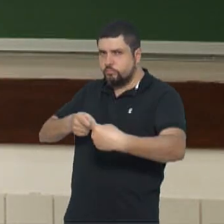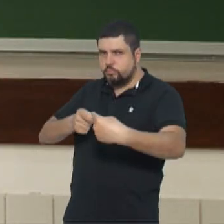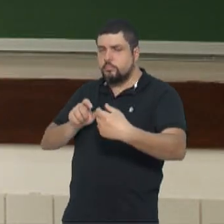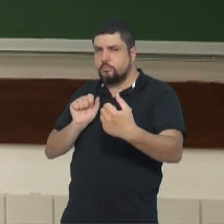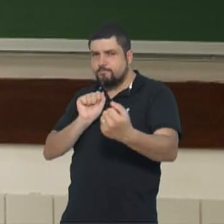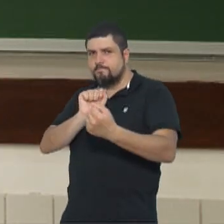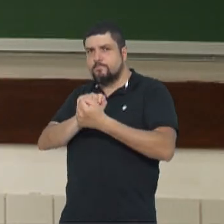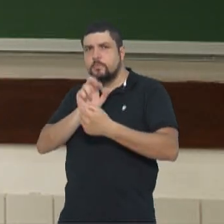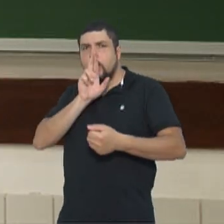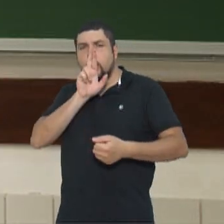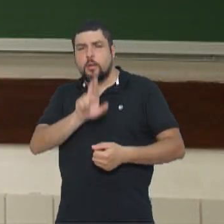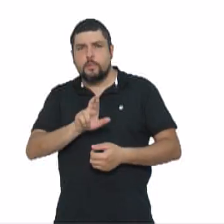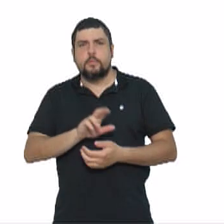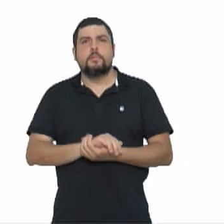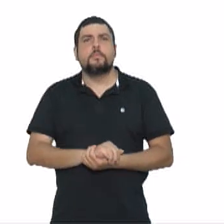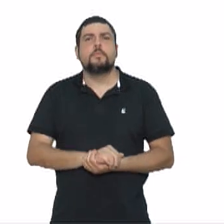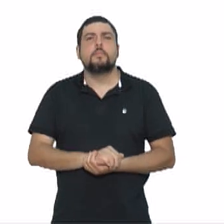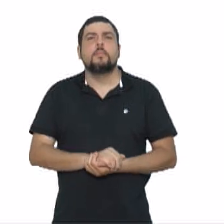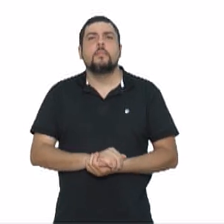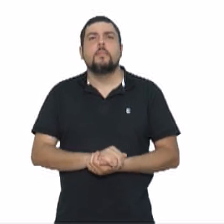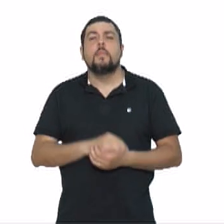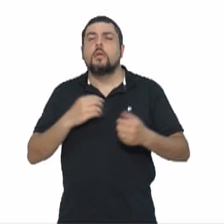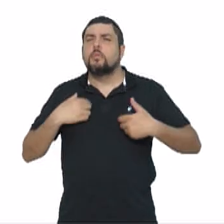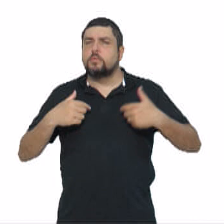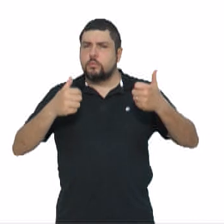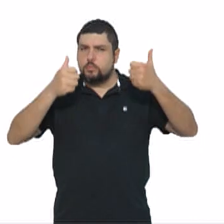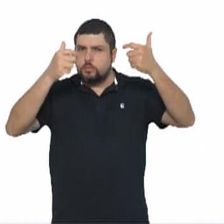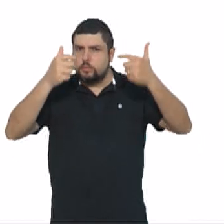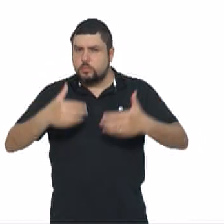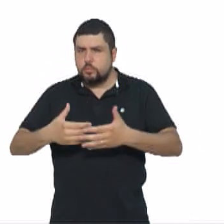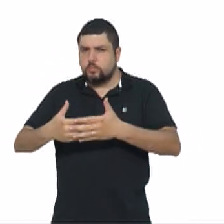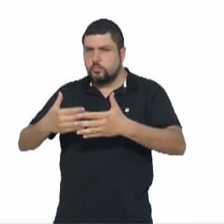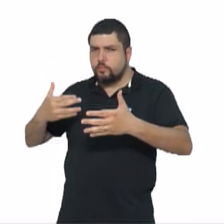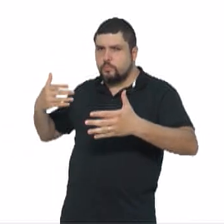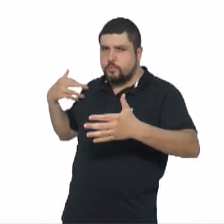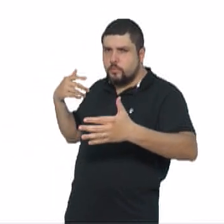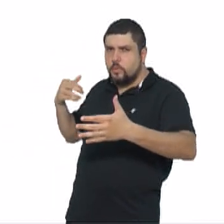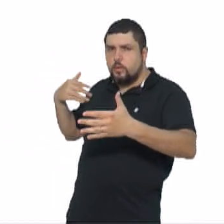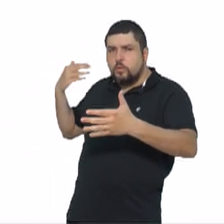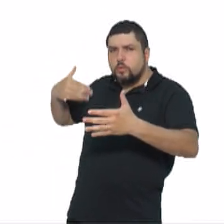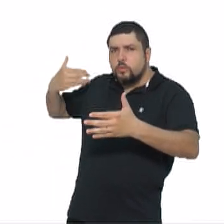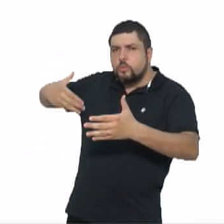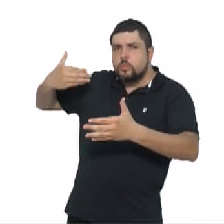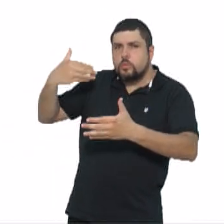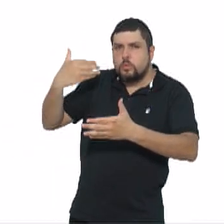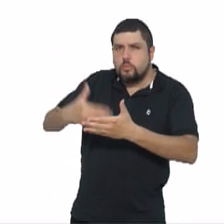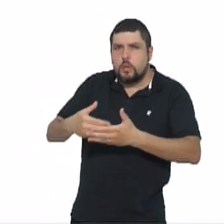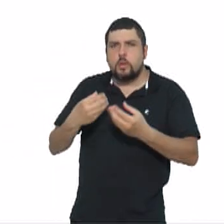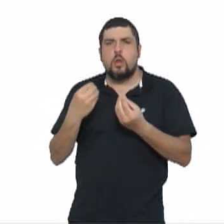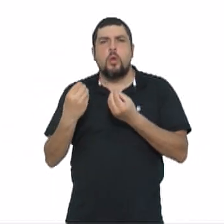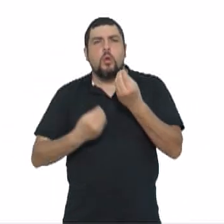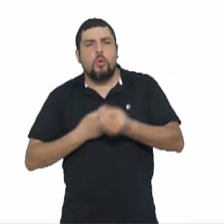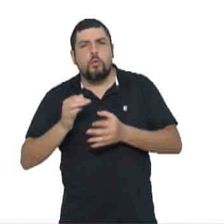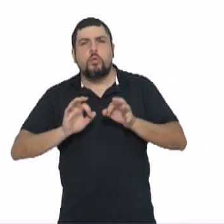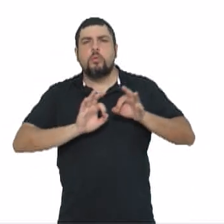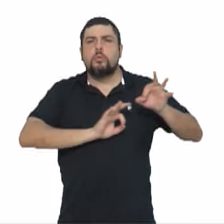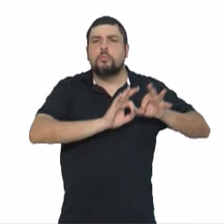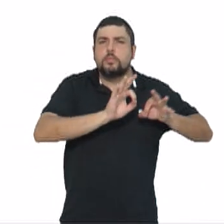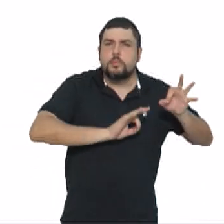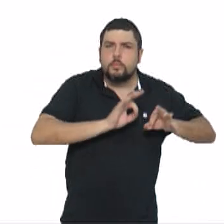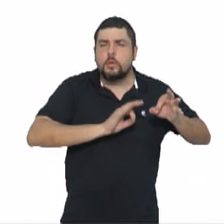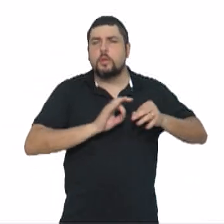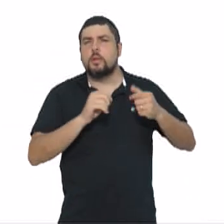junto esse quiz. A partir dessa explicação que a gente viu até agora sobre como planejar essas várias partes